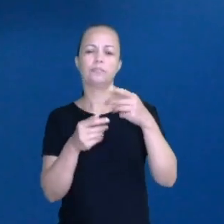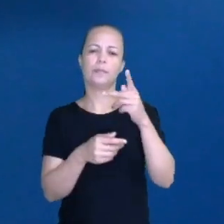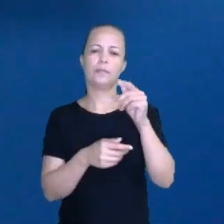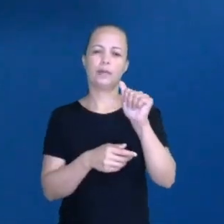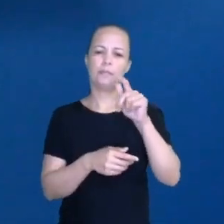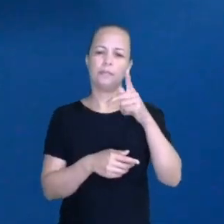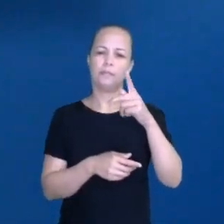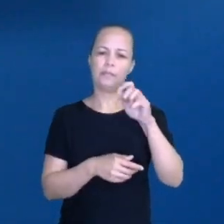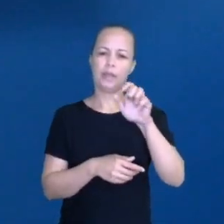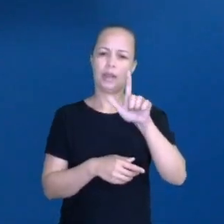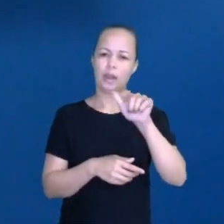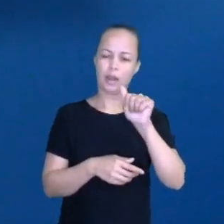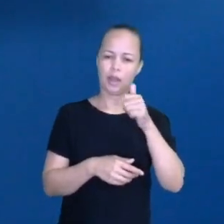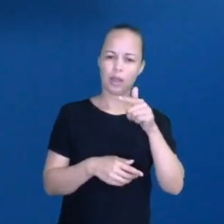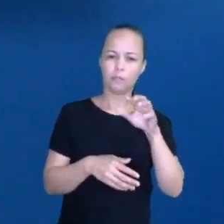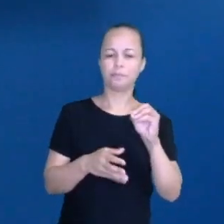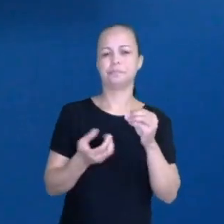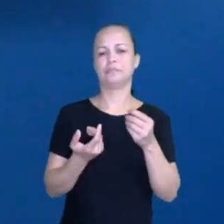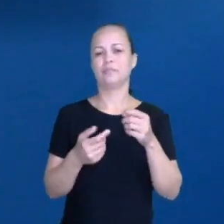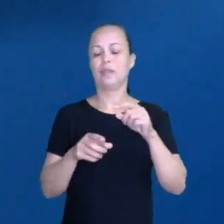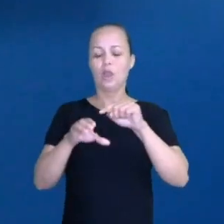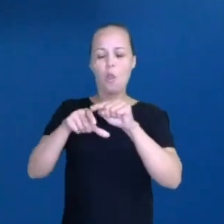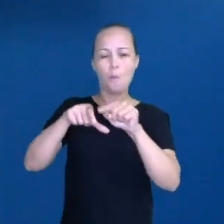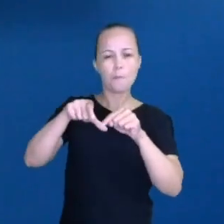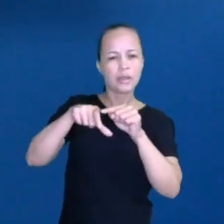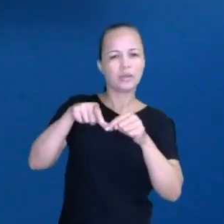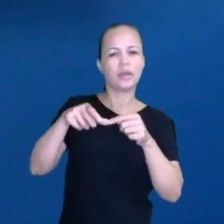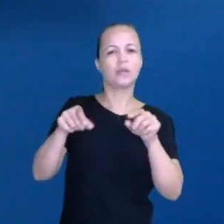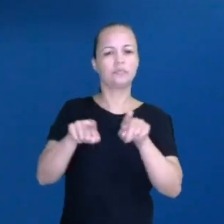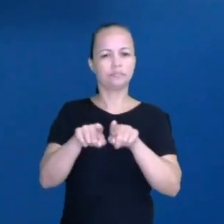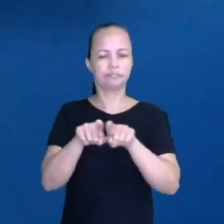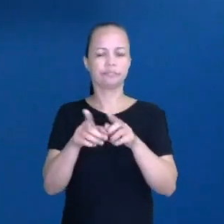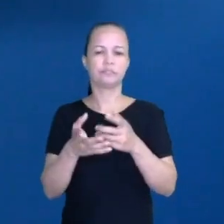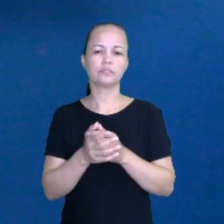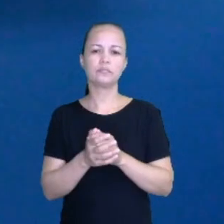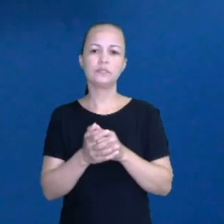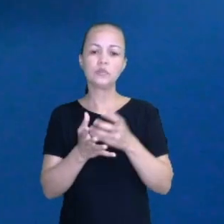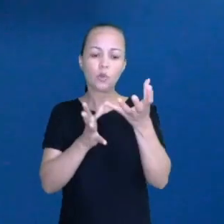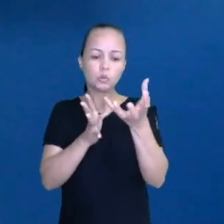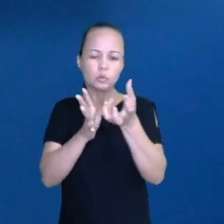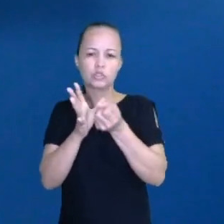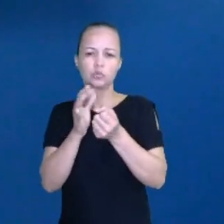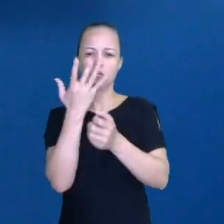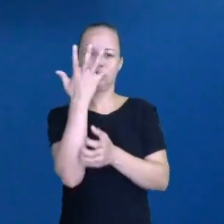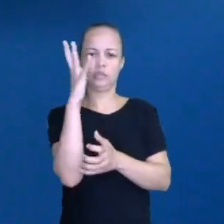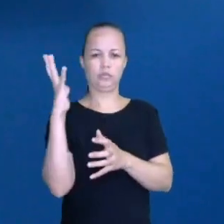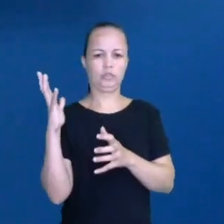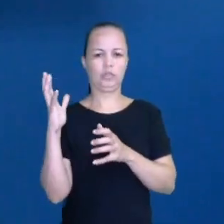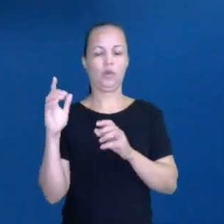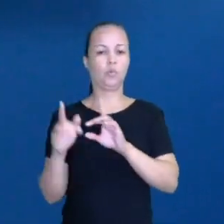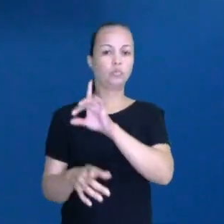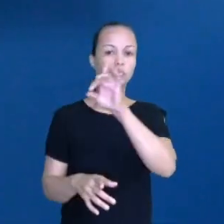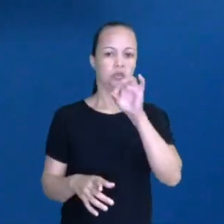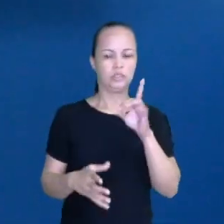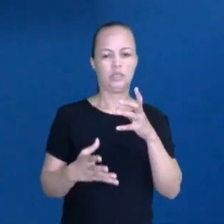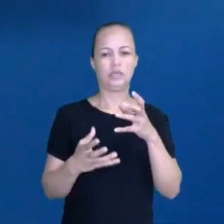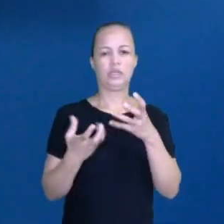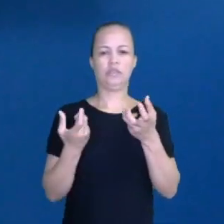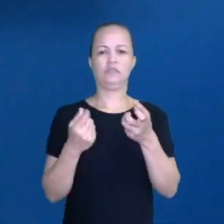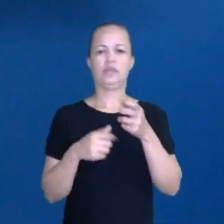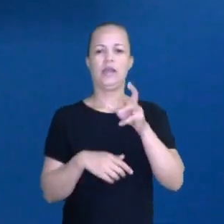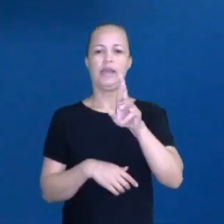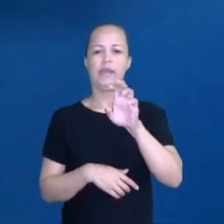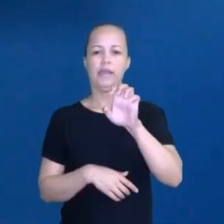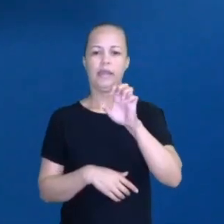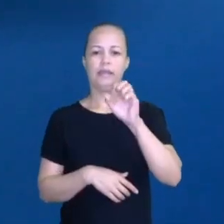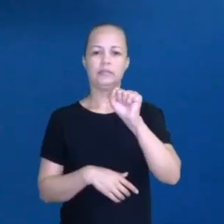no caso dos pneus que você está vendo aí na imagem. Todos esses recursos que a gente tira da natureza, um dia eles vão virar resíduos,